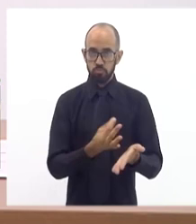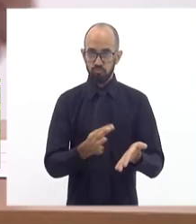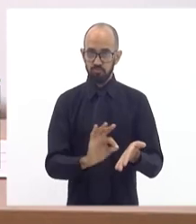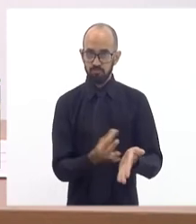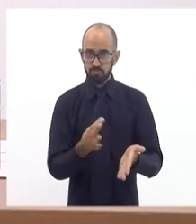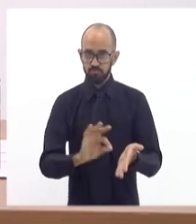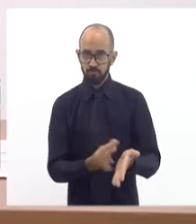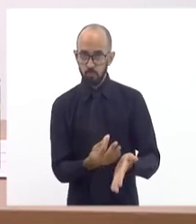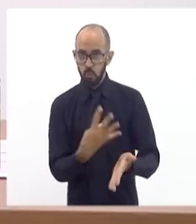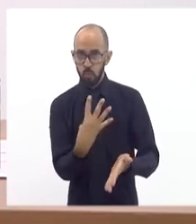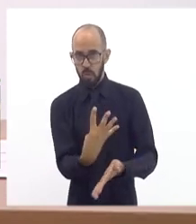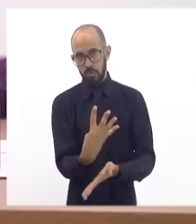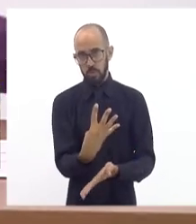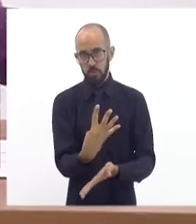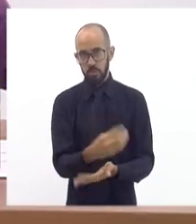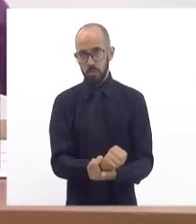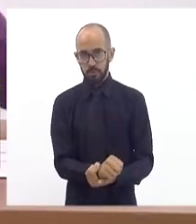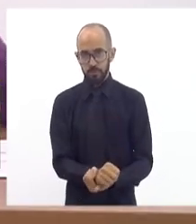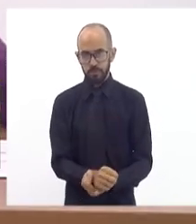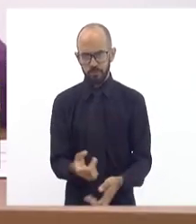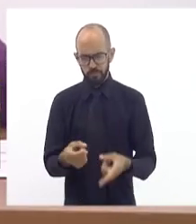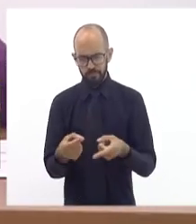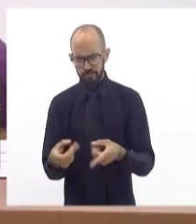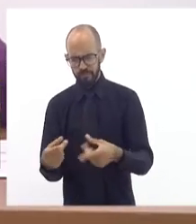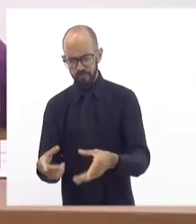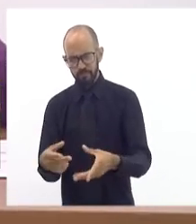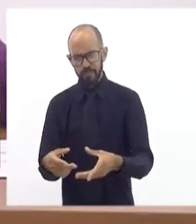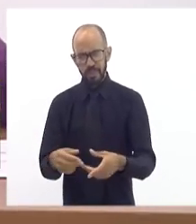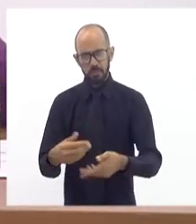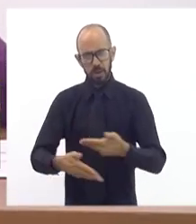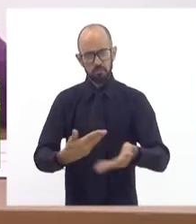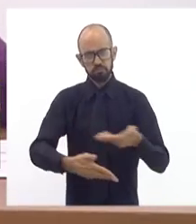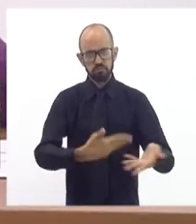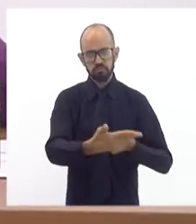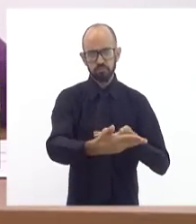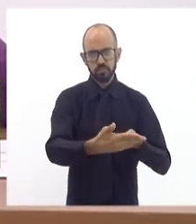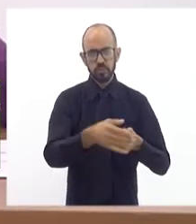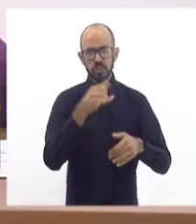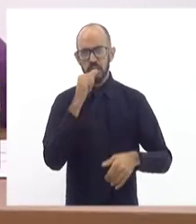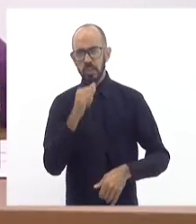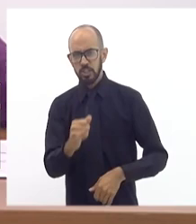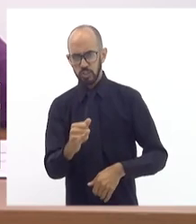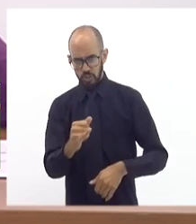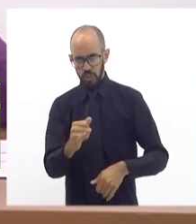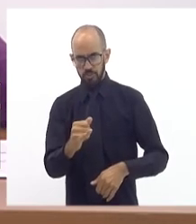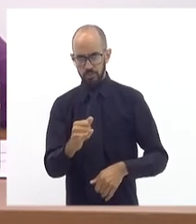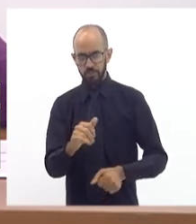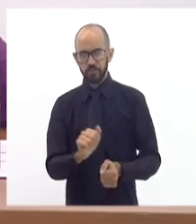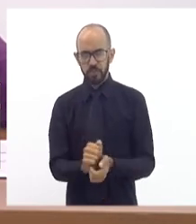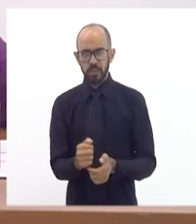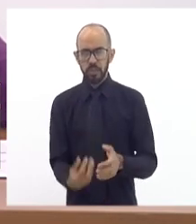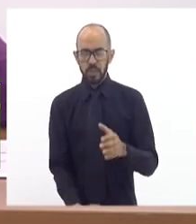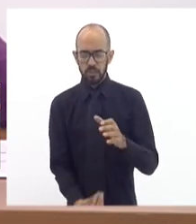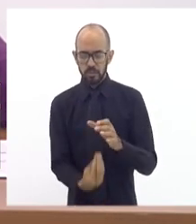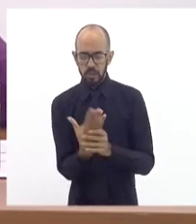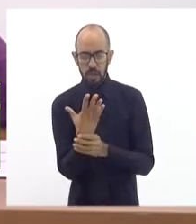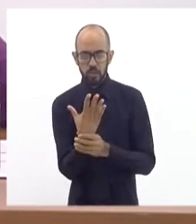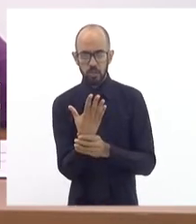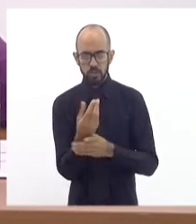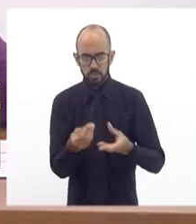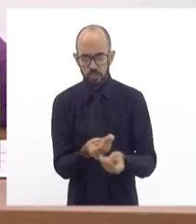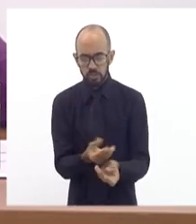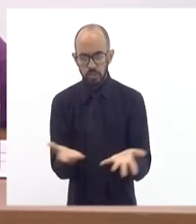de venda de energia para a câmara de comercialização de energia elétrica que congrega geradores distribuidores